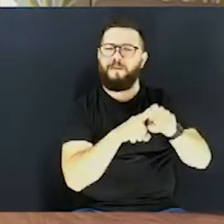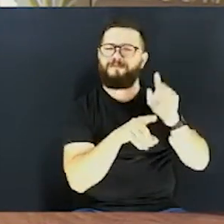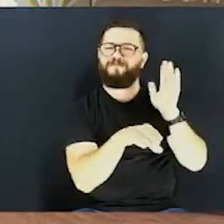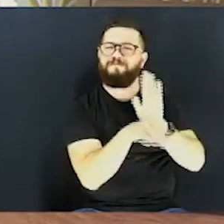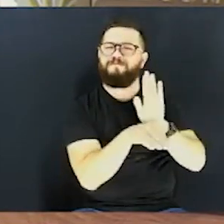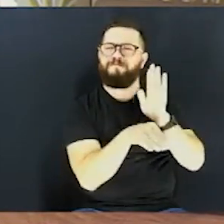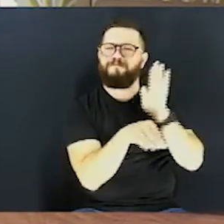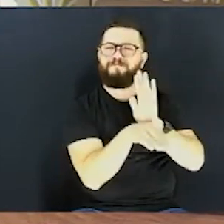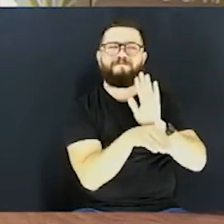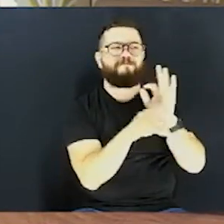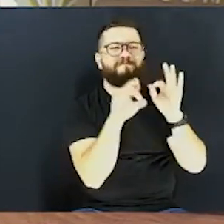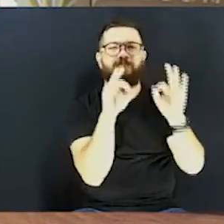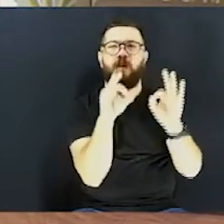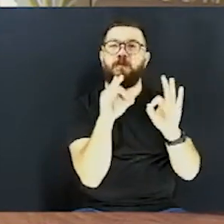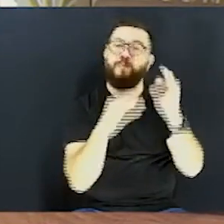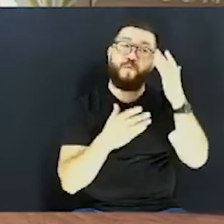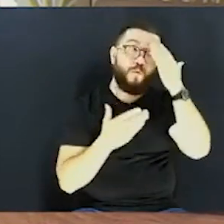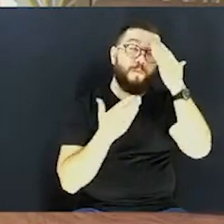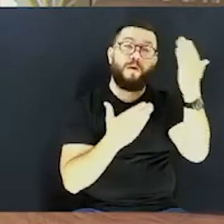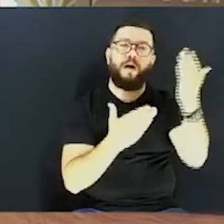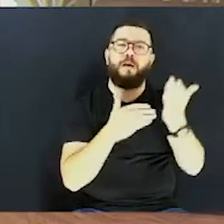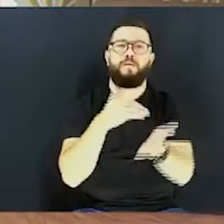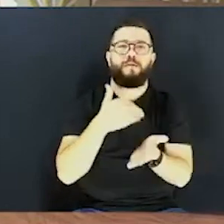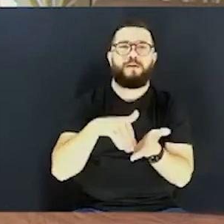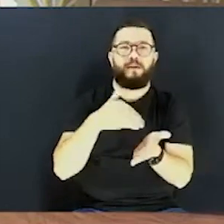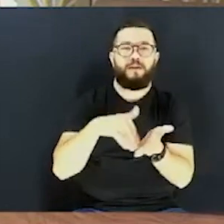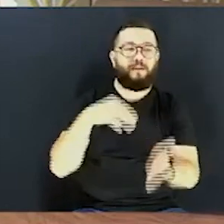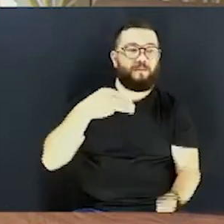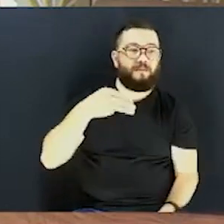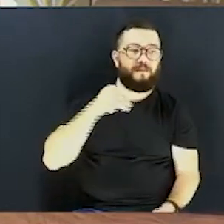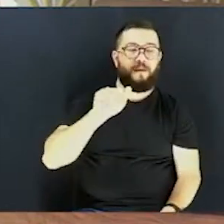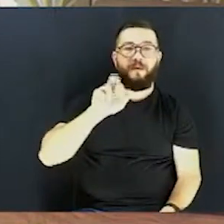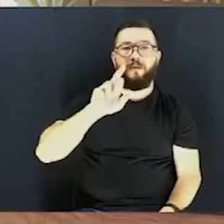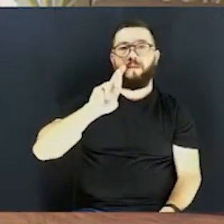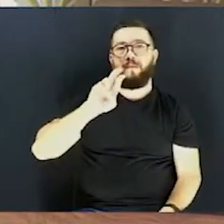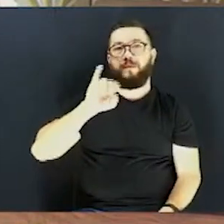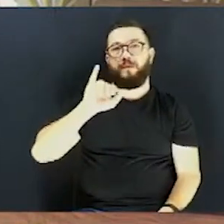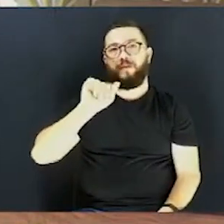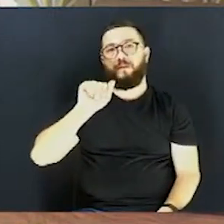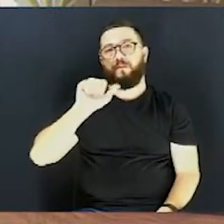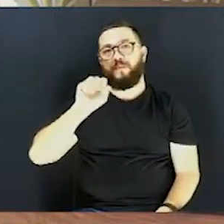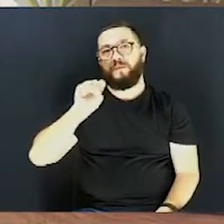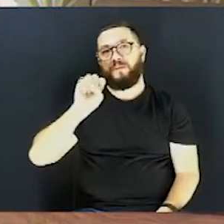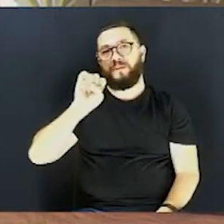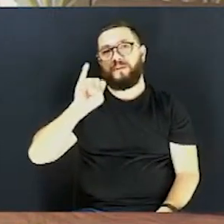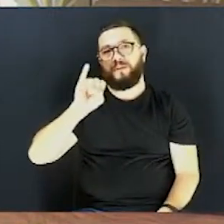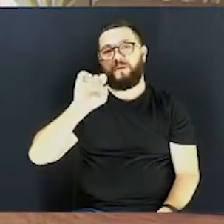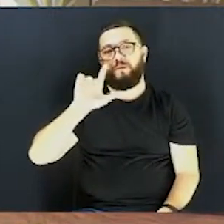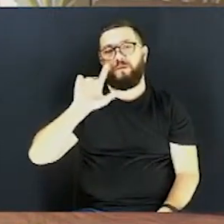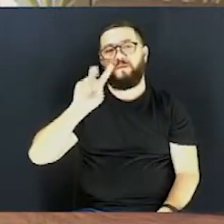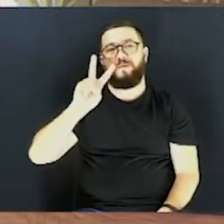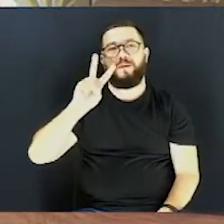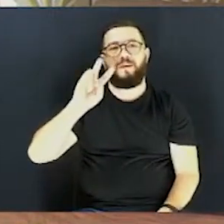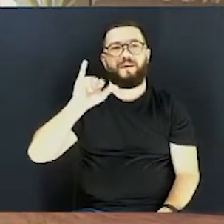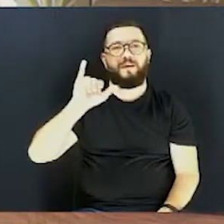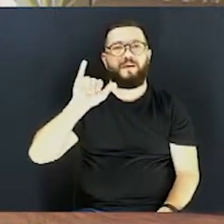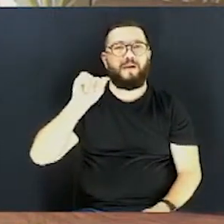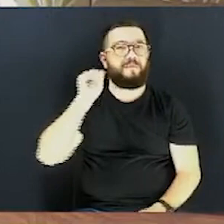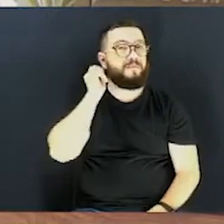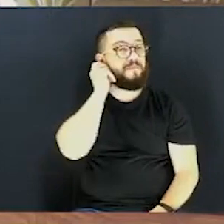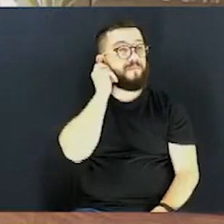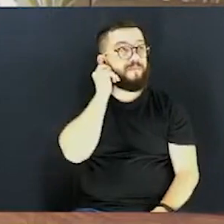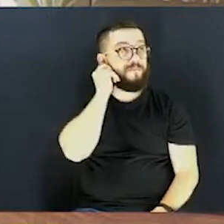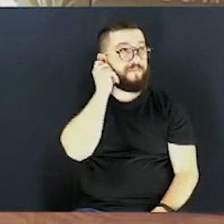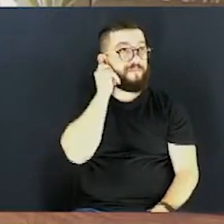agradecimentos à secretária Maria Silvia Bacila, que teve uma presença fundamental nessa construção,